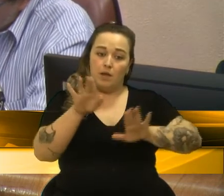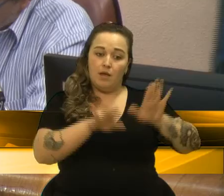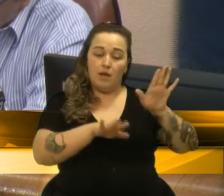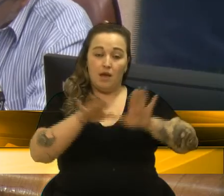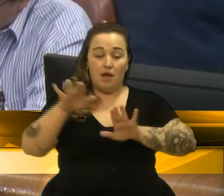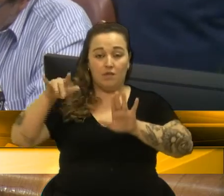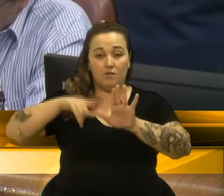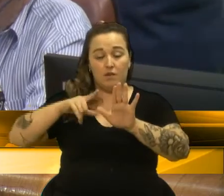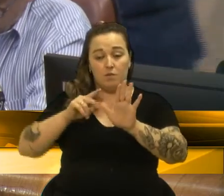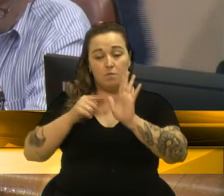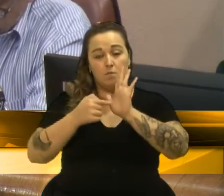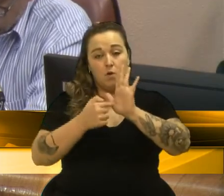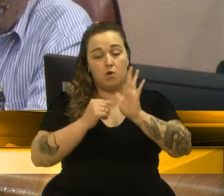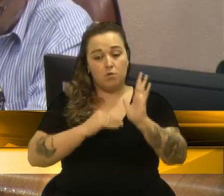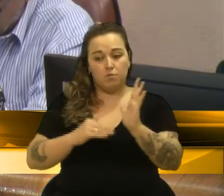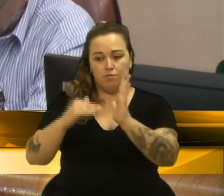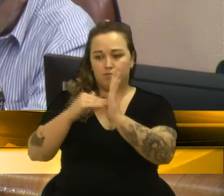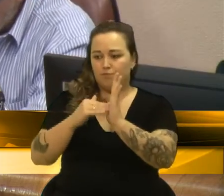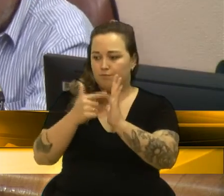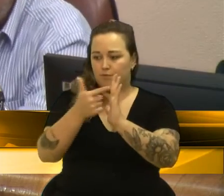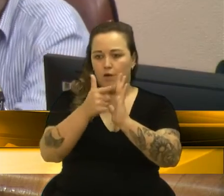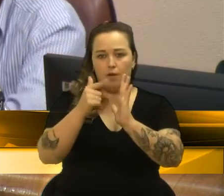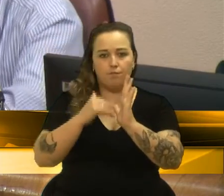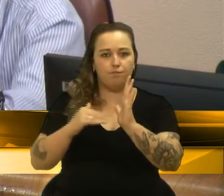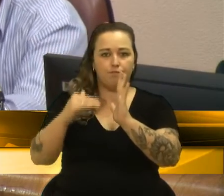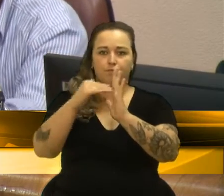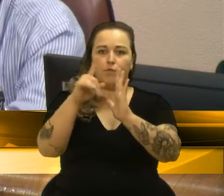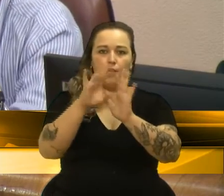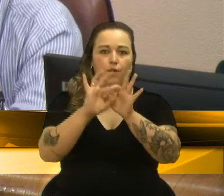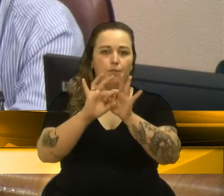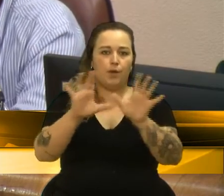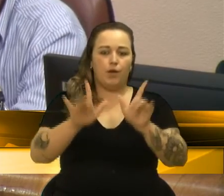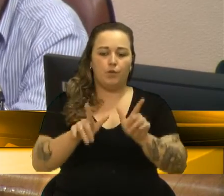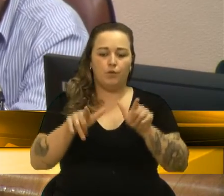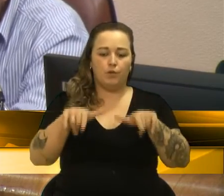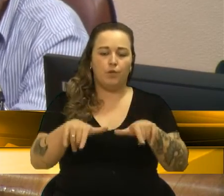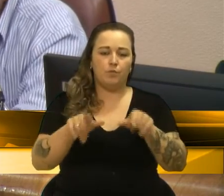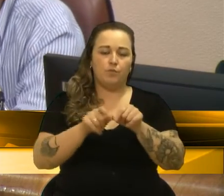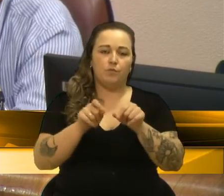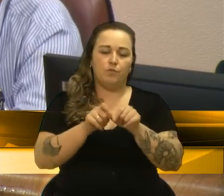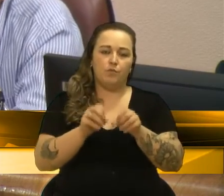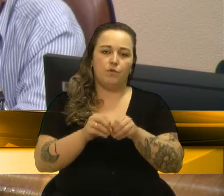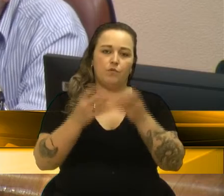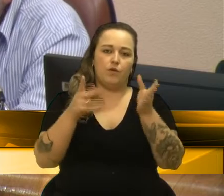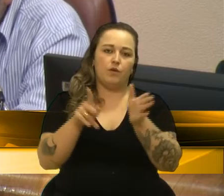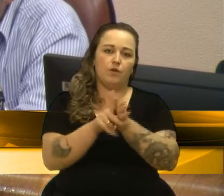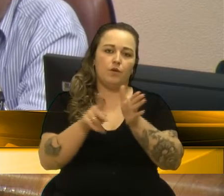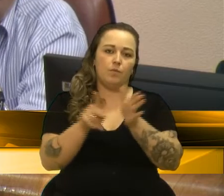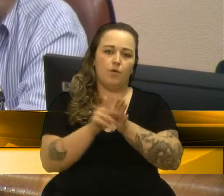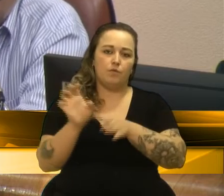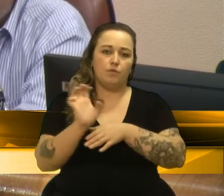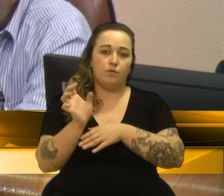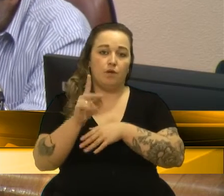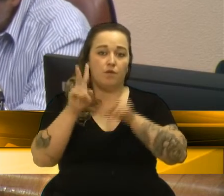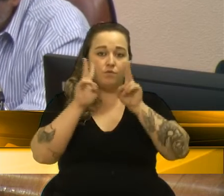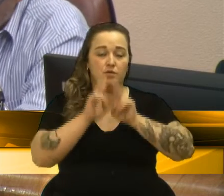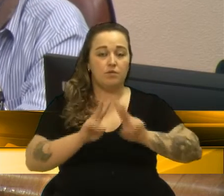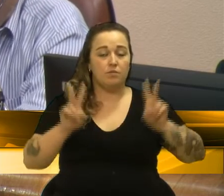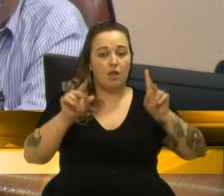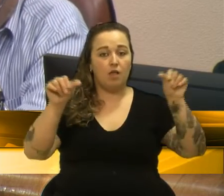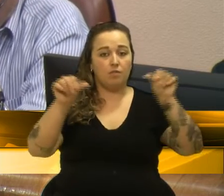obstaculizam a realização do evento Parada Livre. Nesse sentido, a publicidade e visibilidade do evento Parada